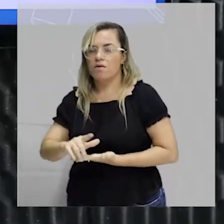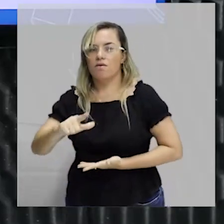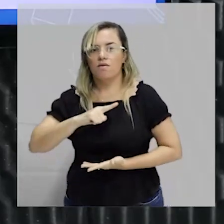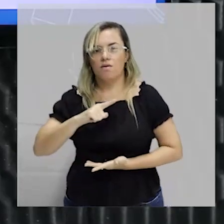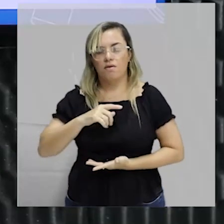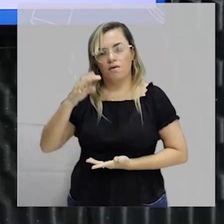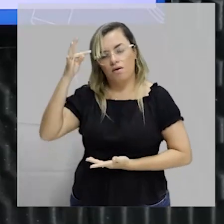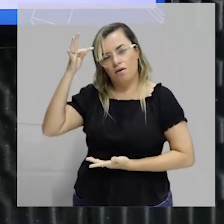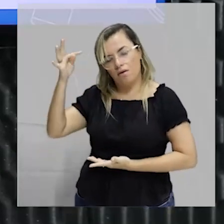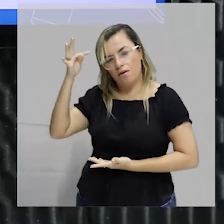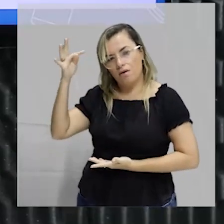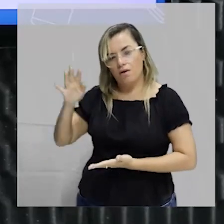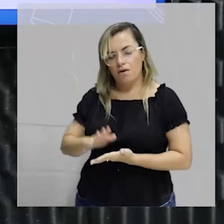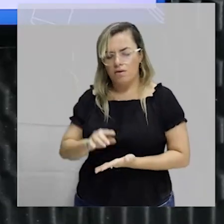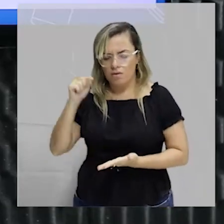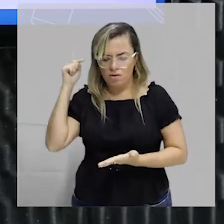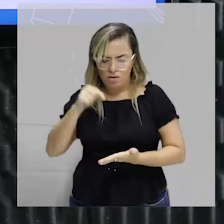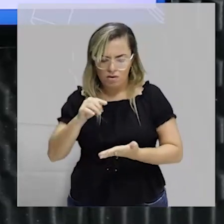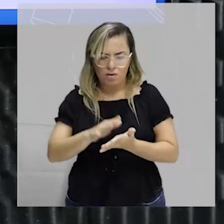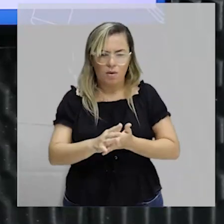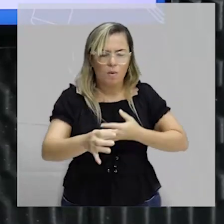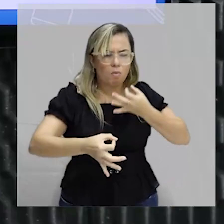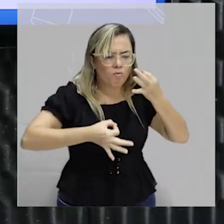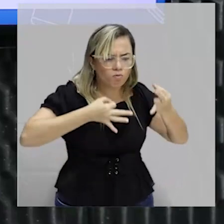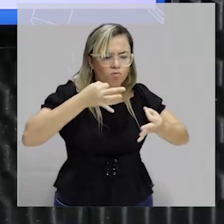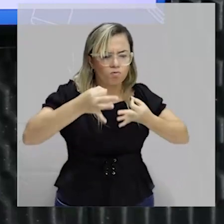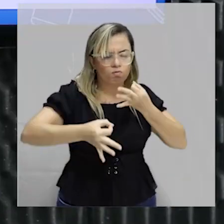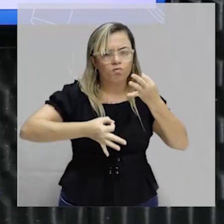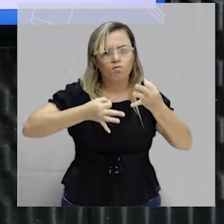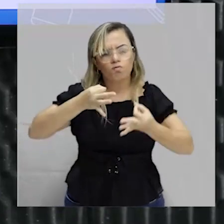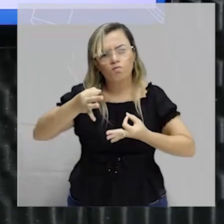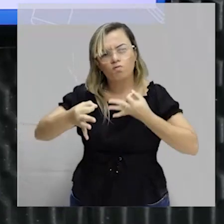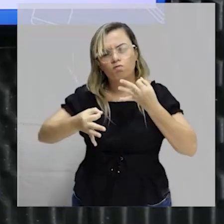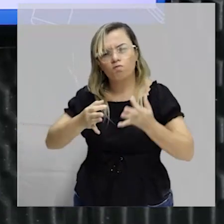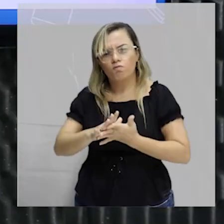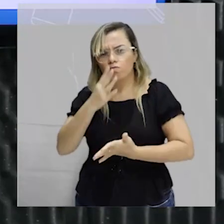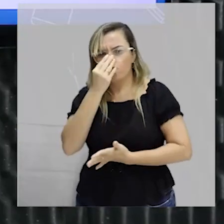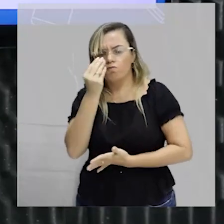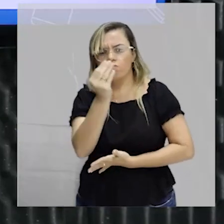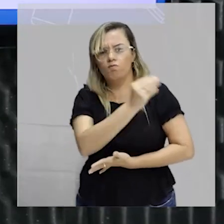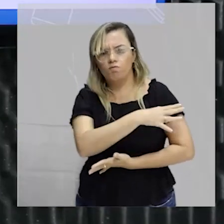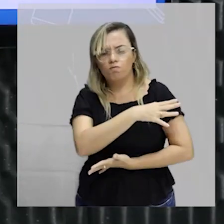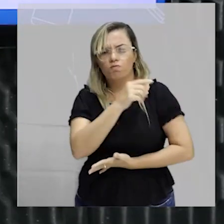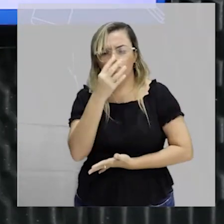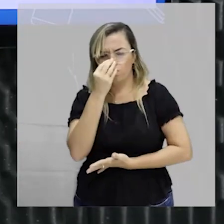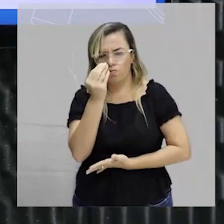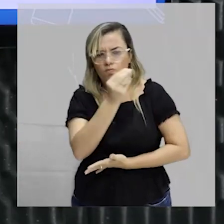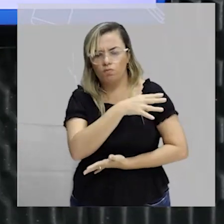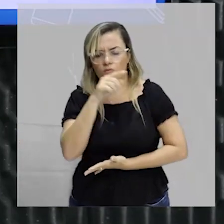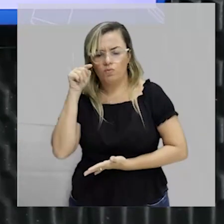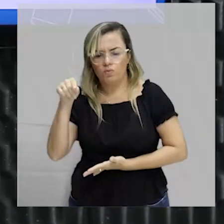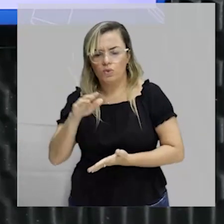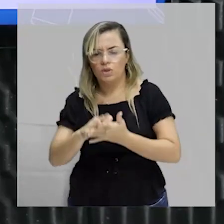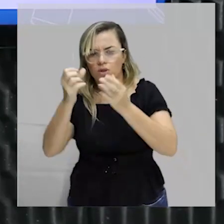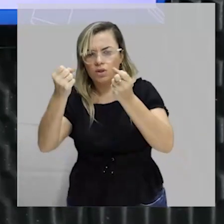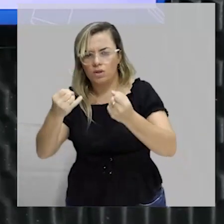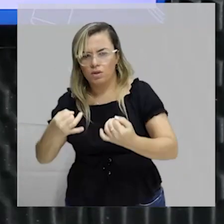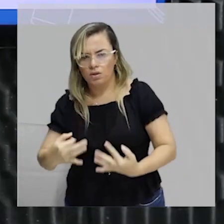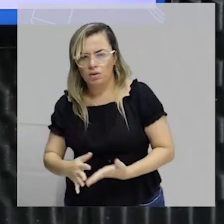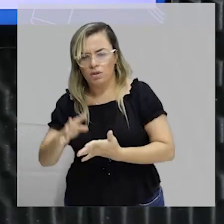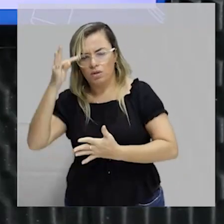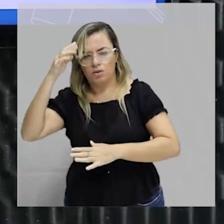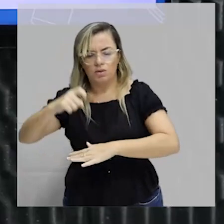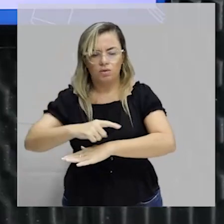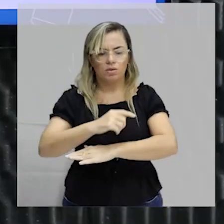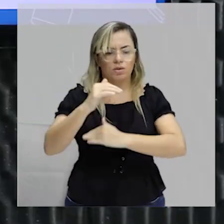causa, eu posso levantar argumentos que possam refutar as falas da teoria da evolução, por